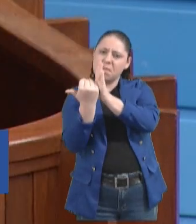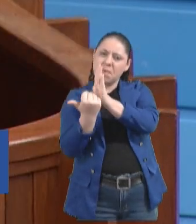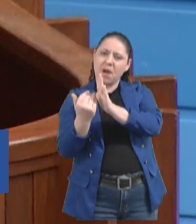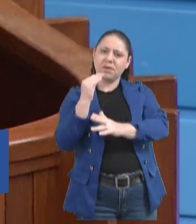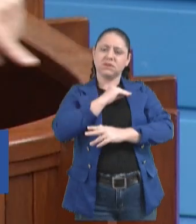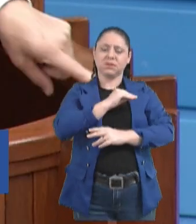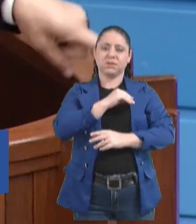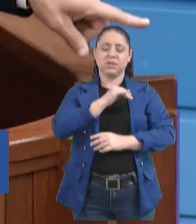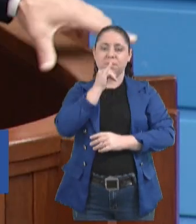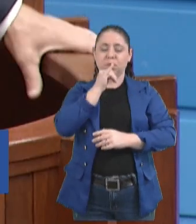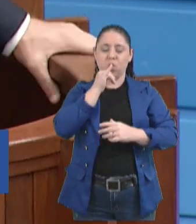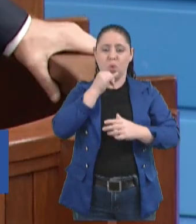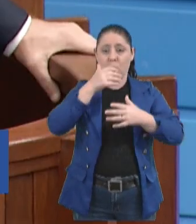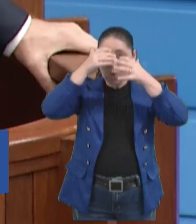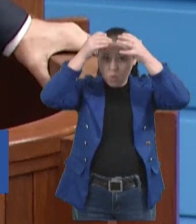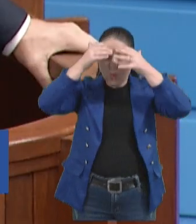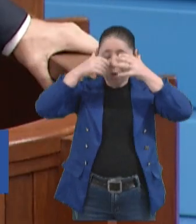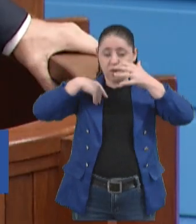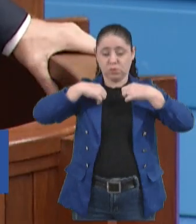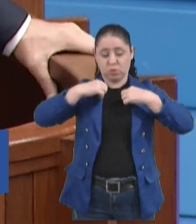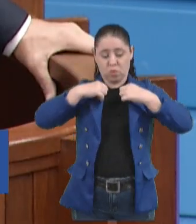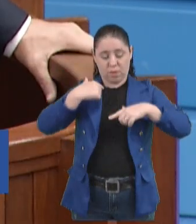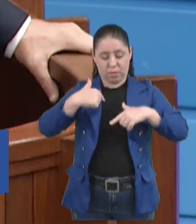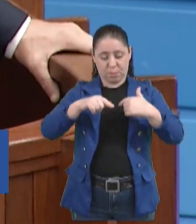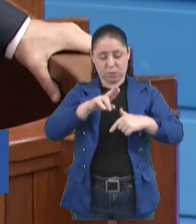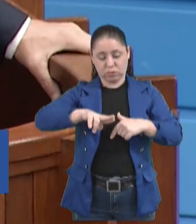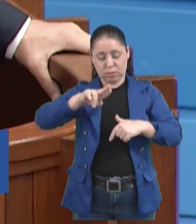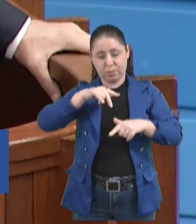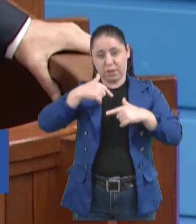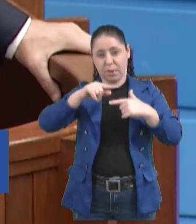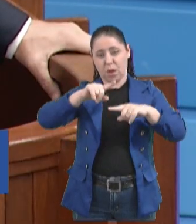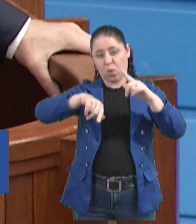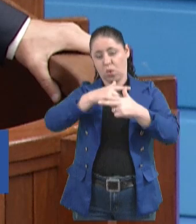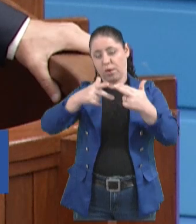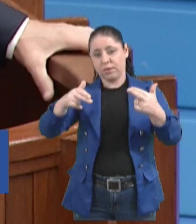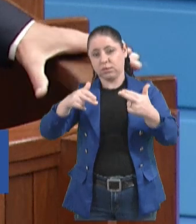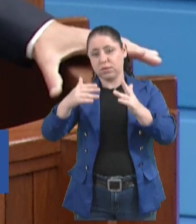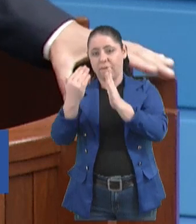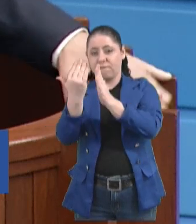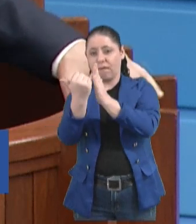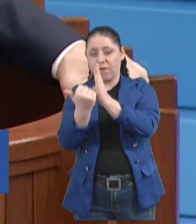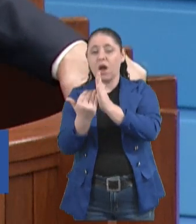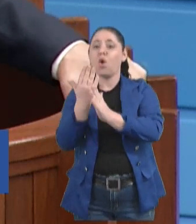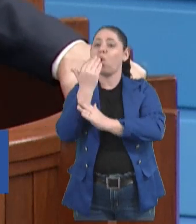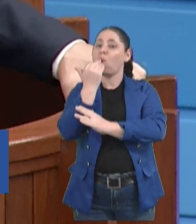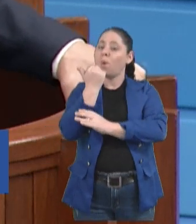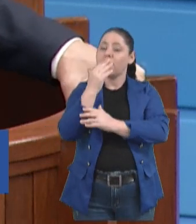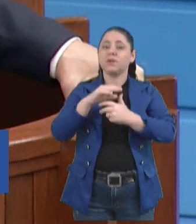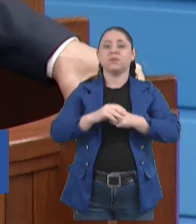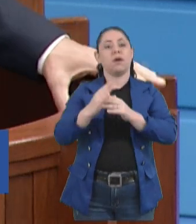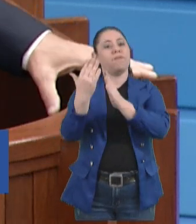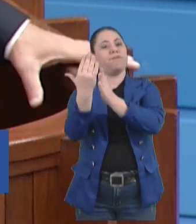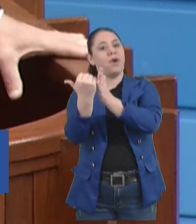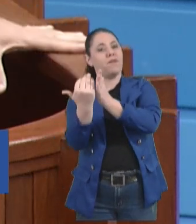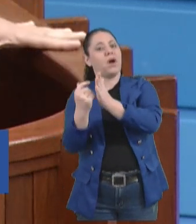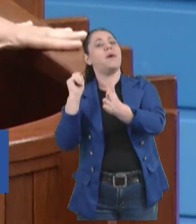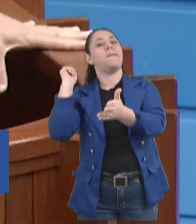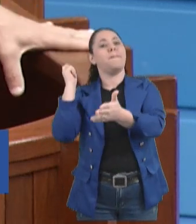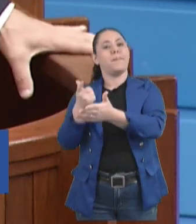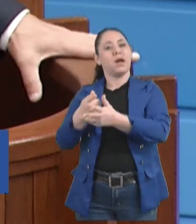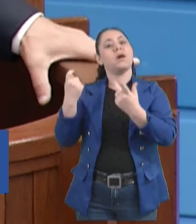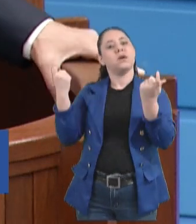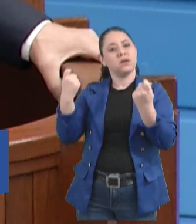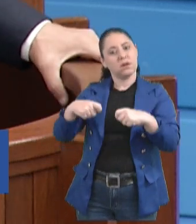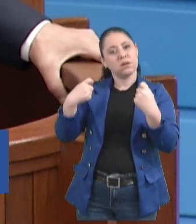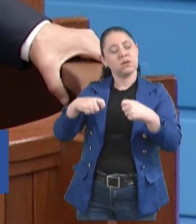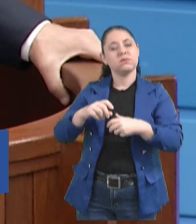por esses equipamentos que eles vão utilizar para trabalhar. A alimentação eles têm que